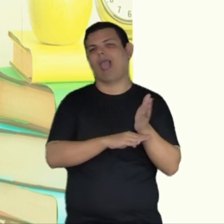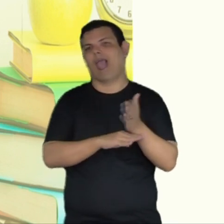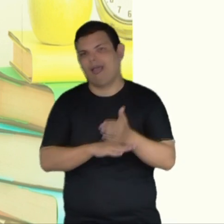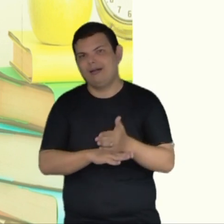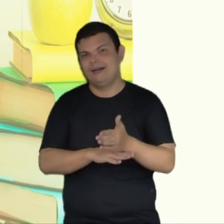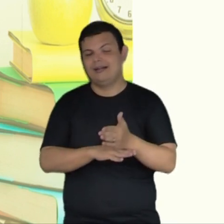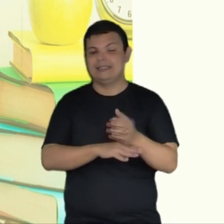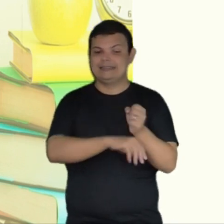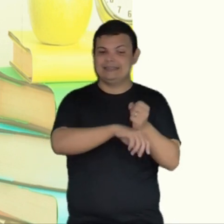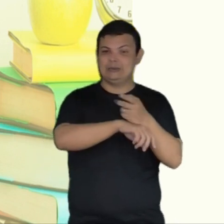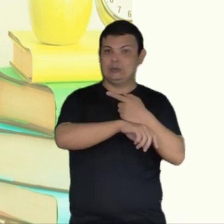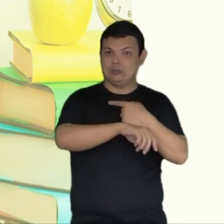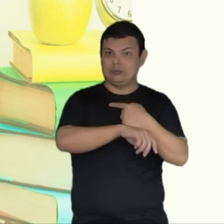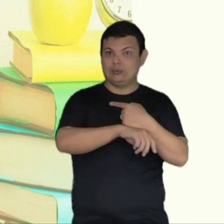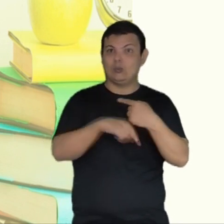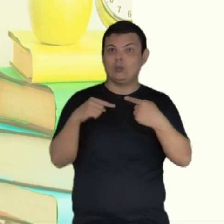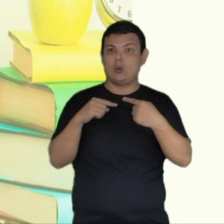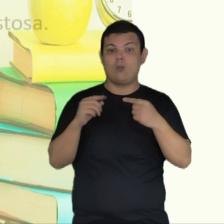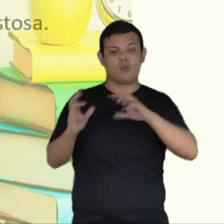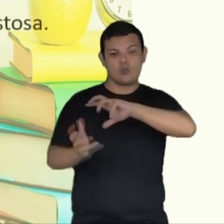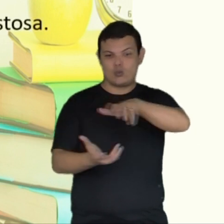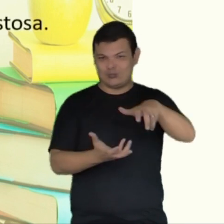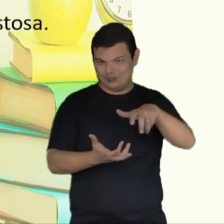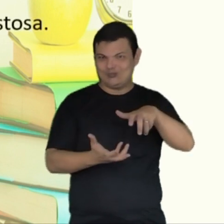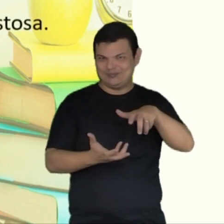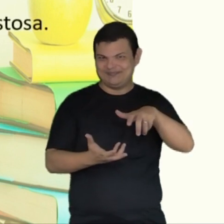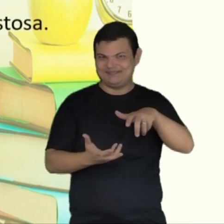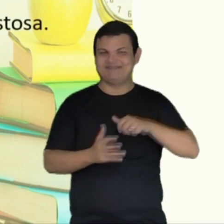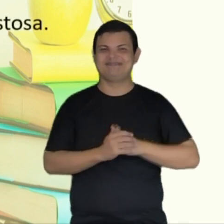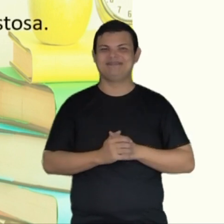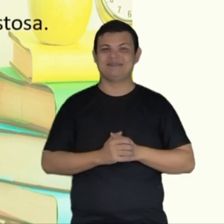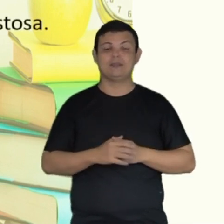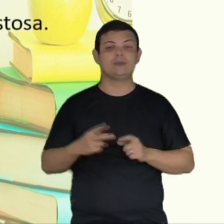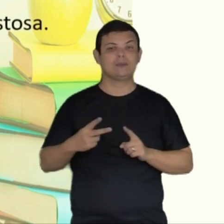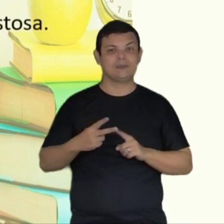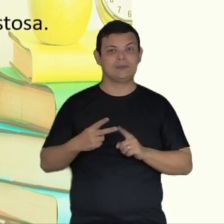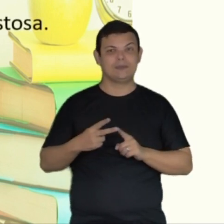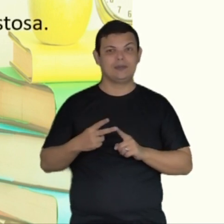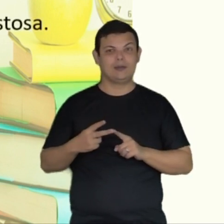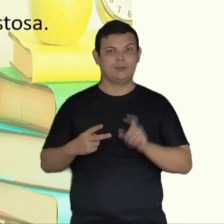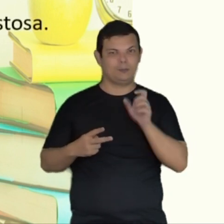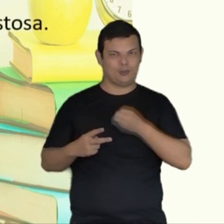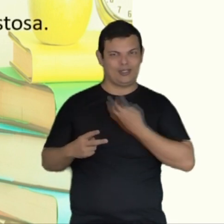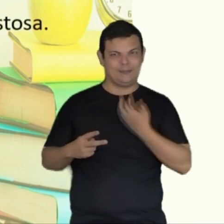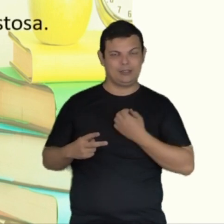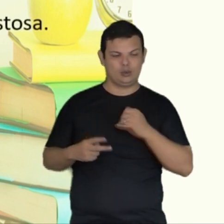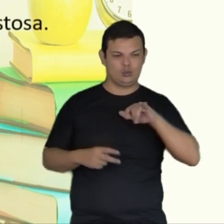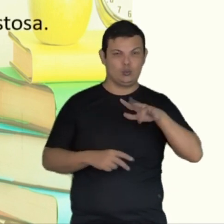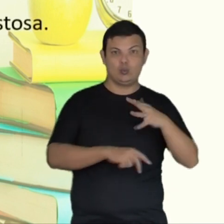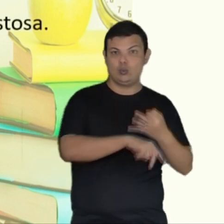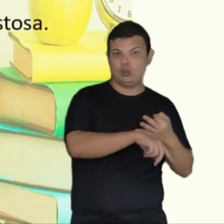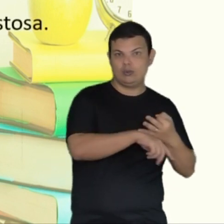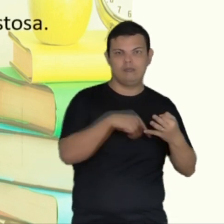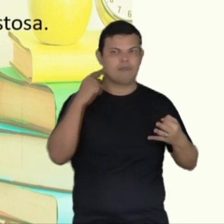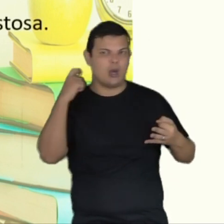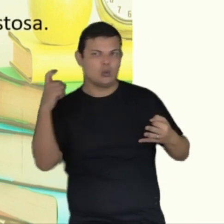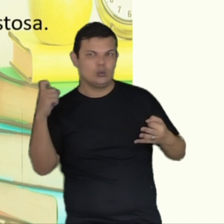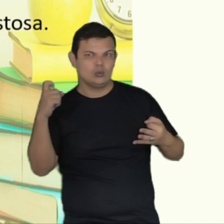E segundo, que rimou com mundo. No poema 2, nós temos julho,